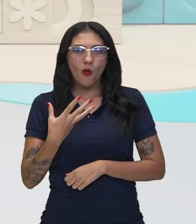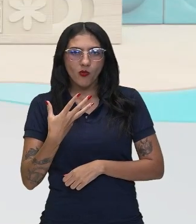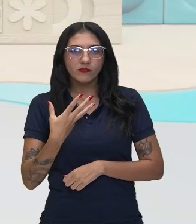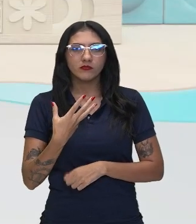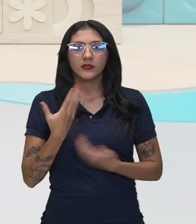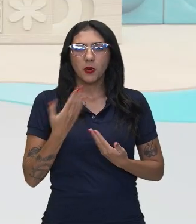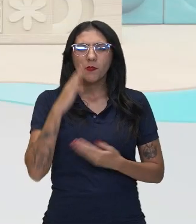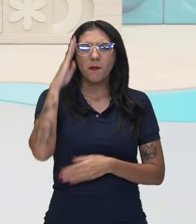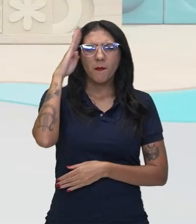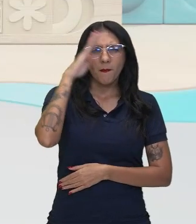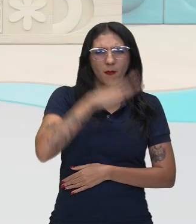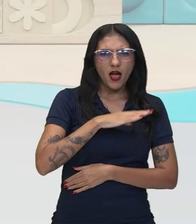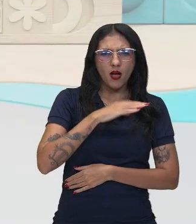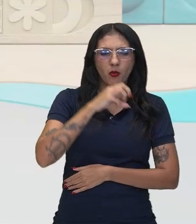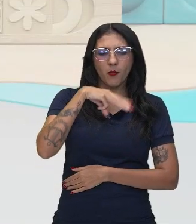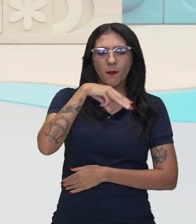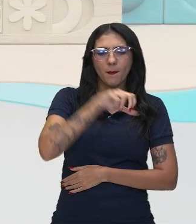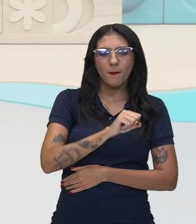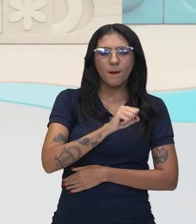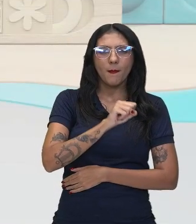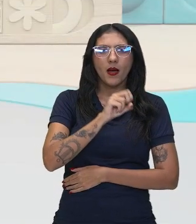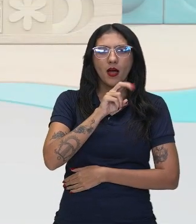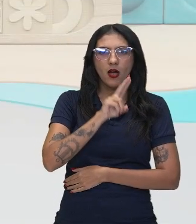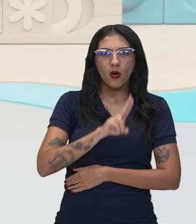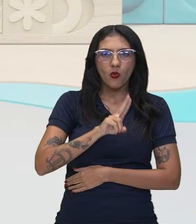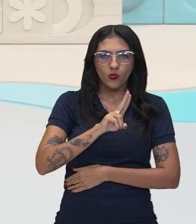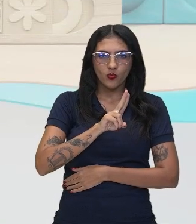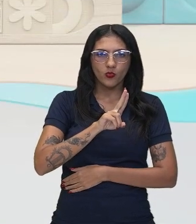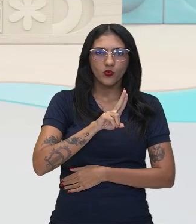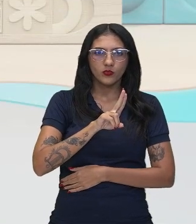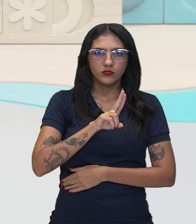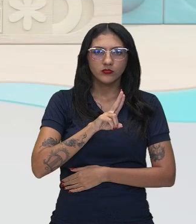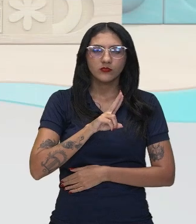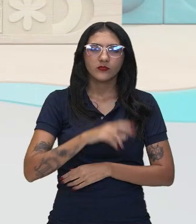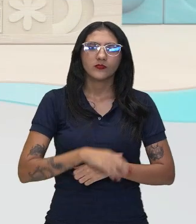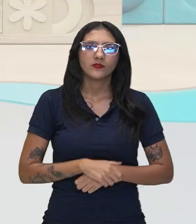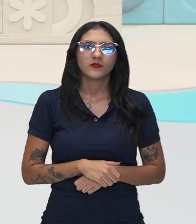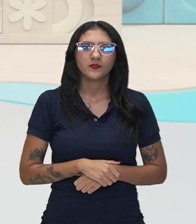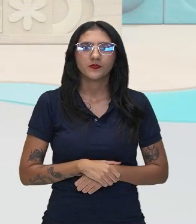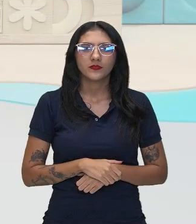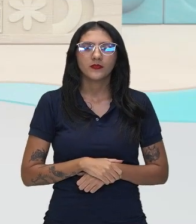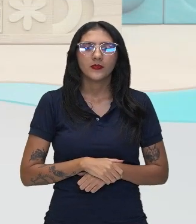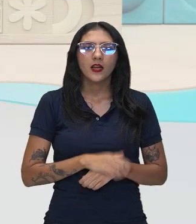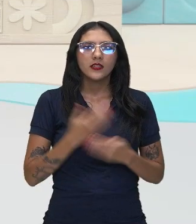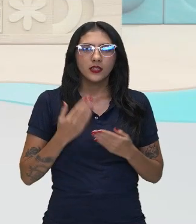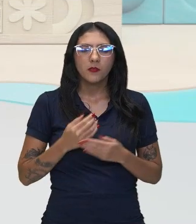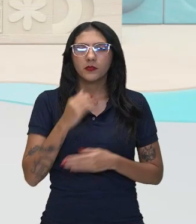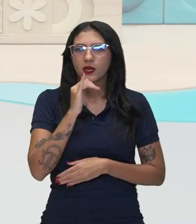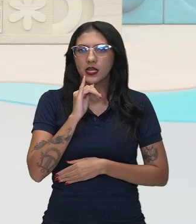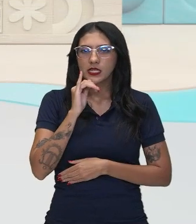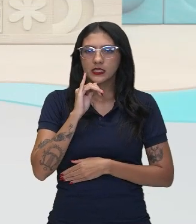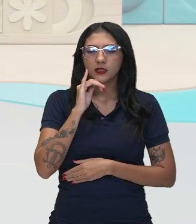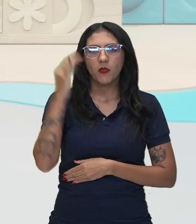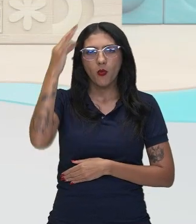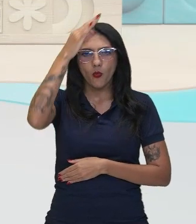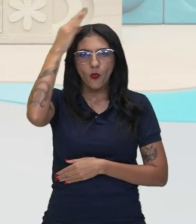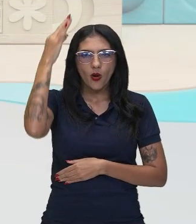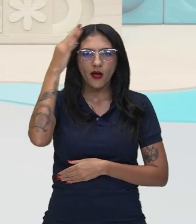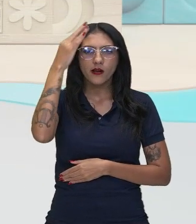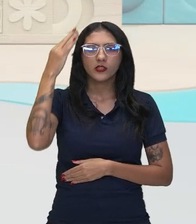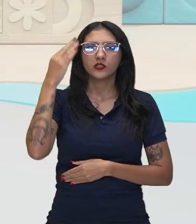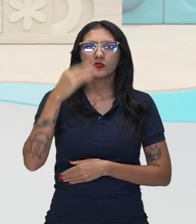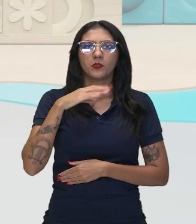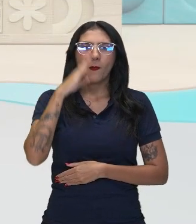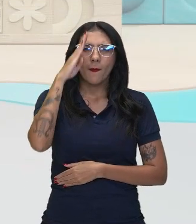o contrário de bom e mal com L é o contrário de bem. Então, o anjo mau, né? o